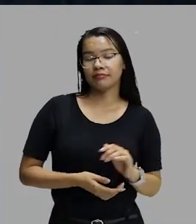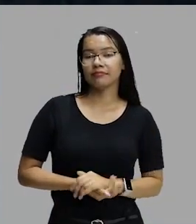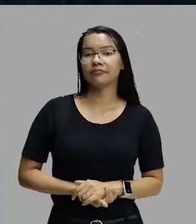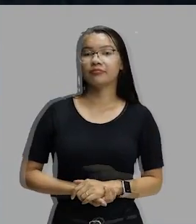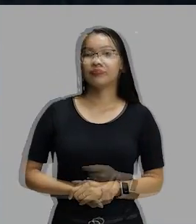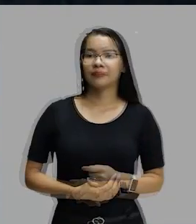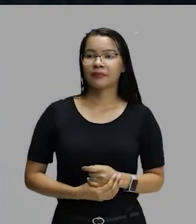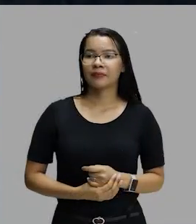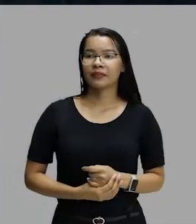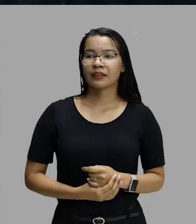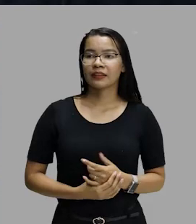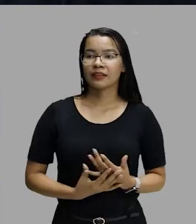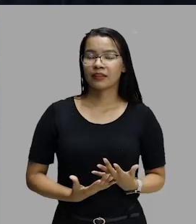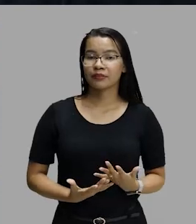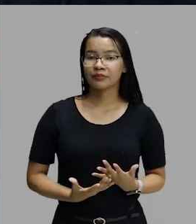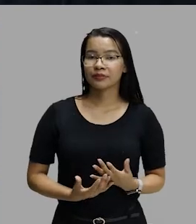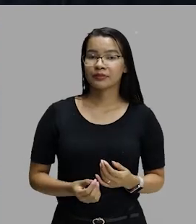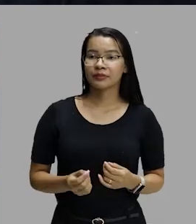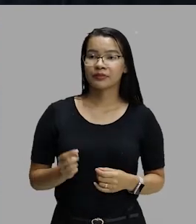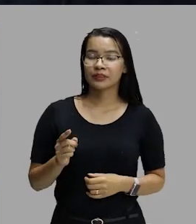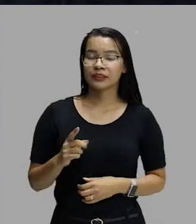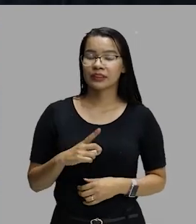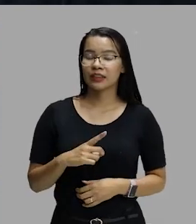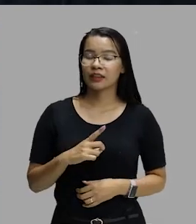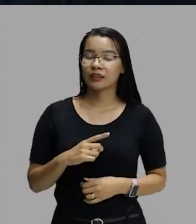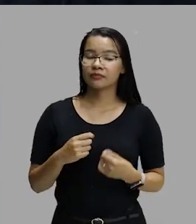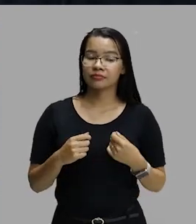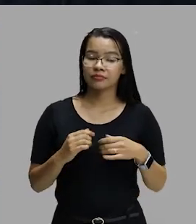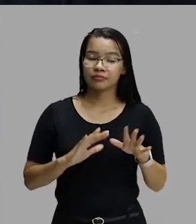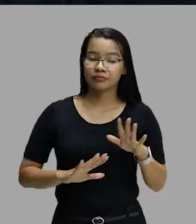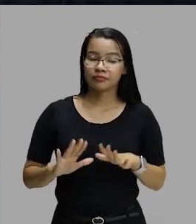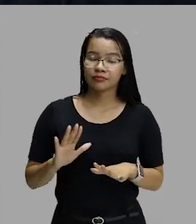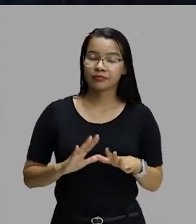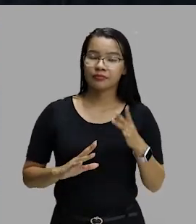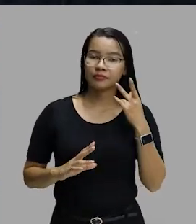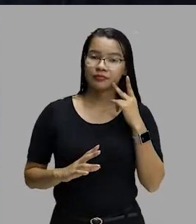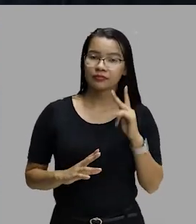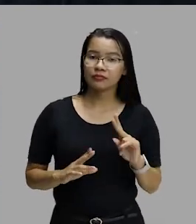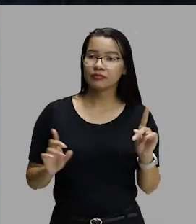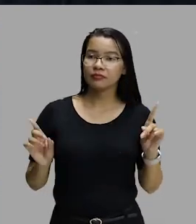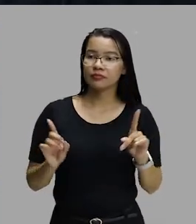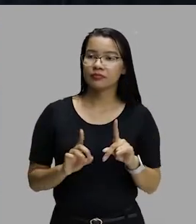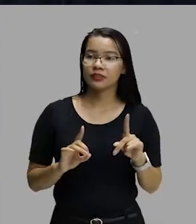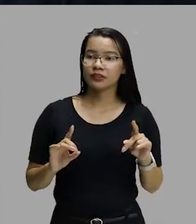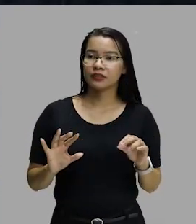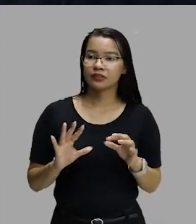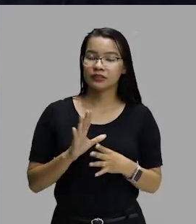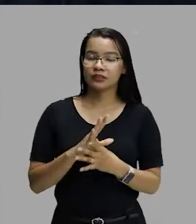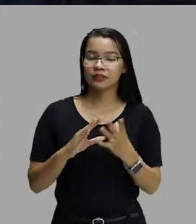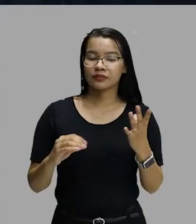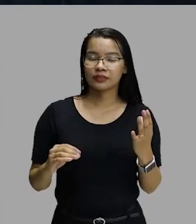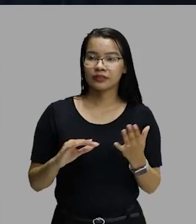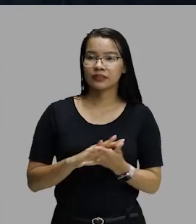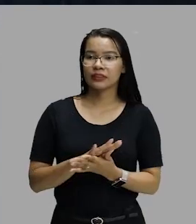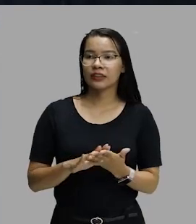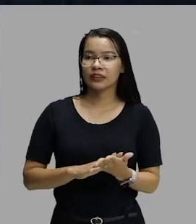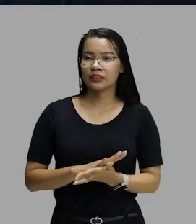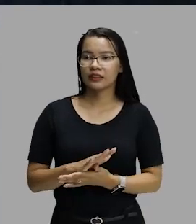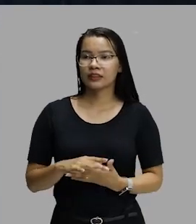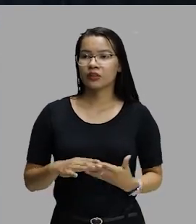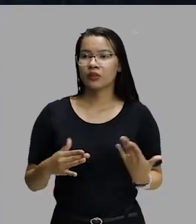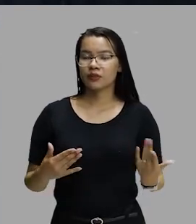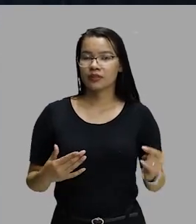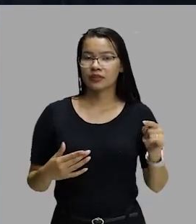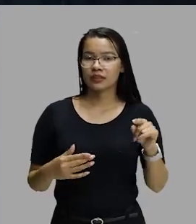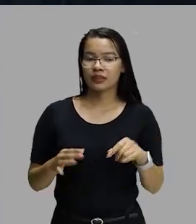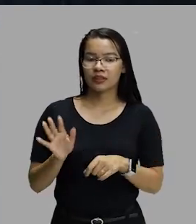aprofundamento. Então, você tem que tomar muito cuidado para não transcrever nada. Então, assim, quando